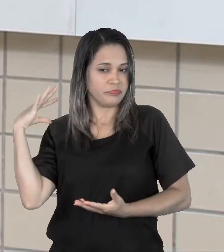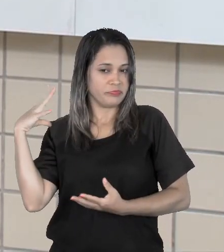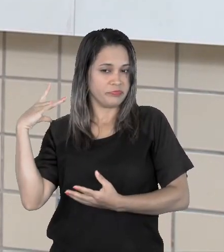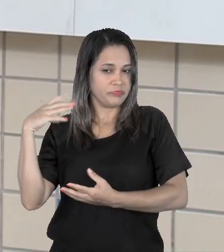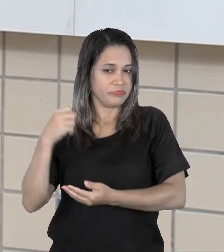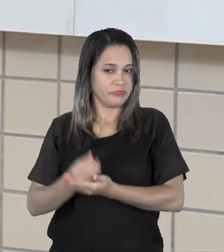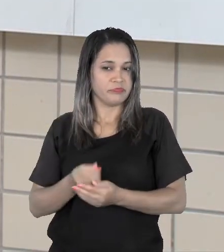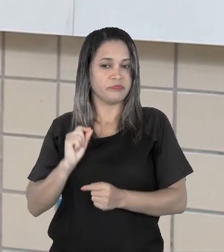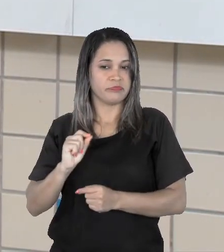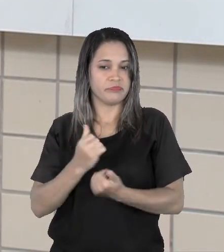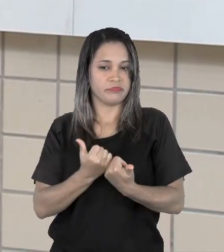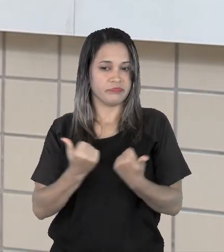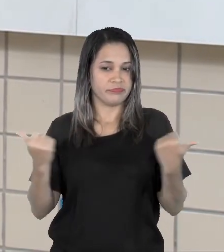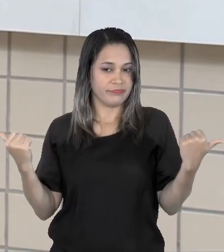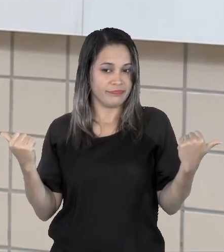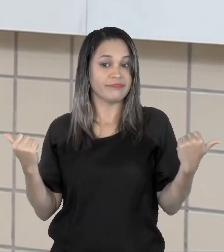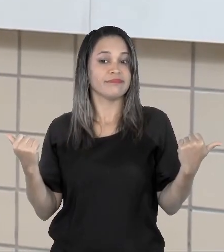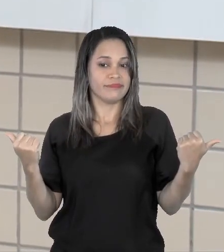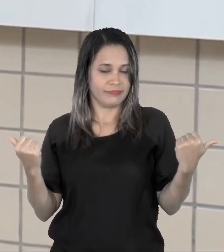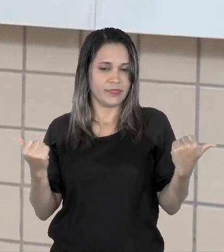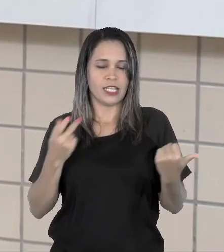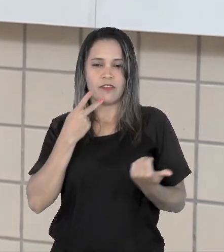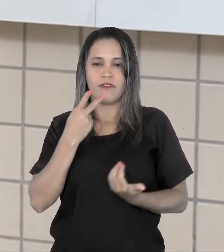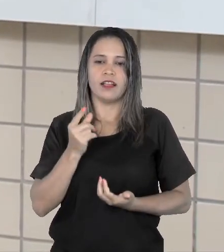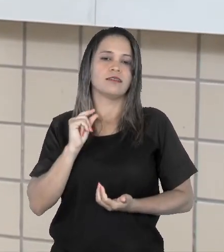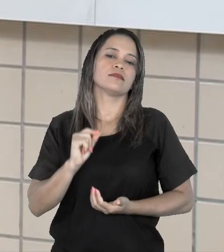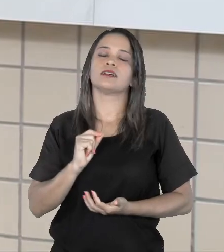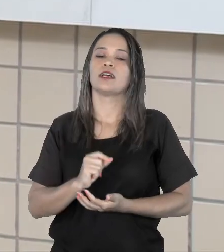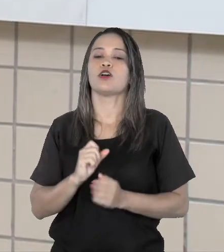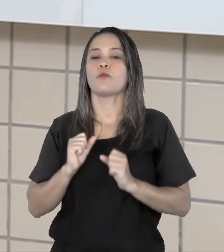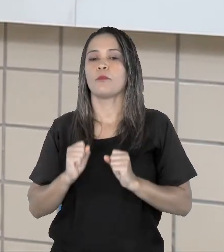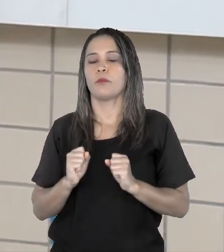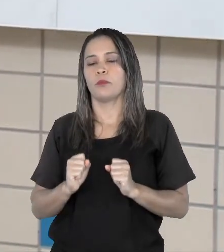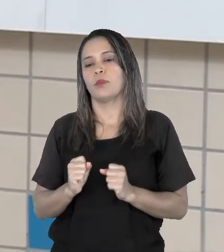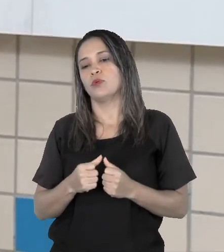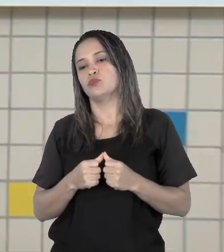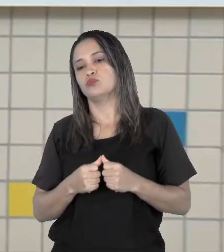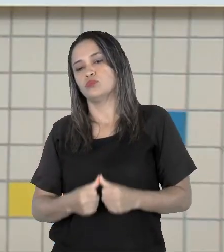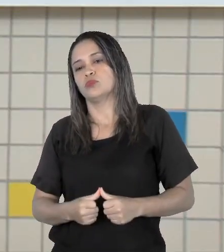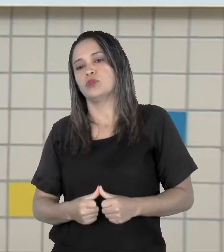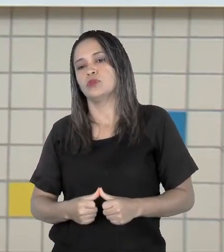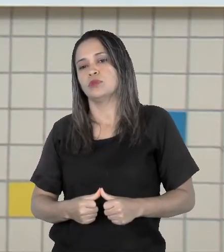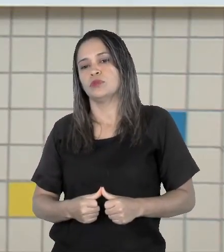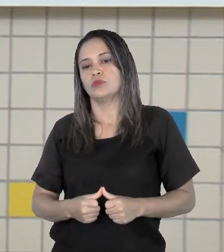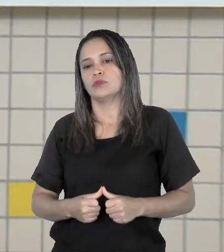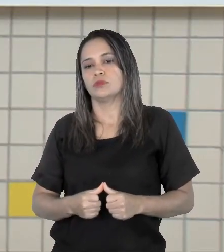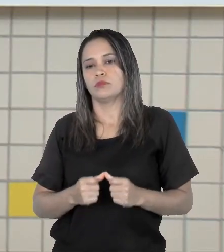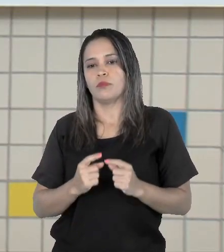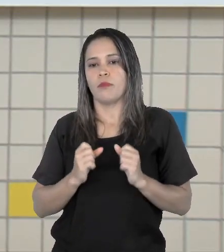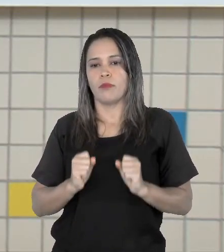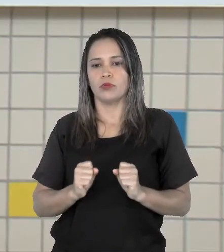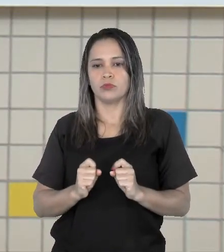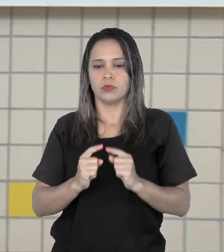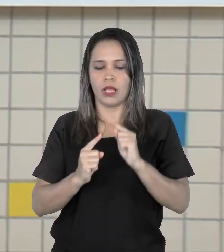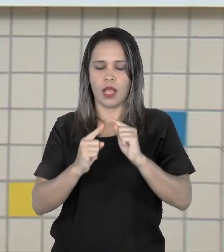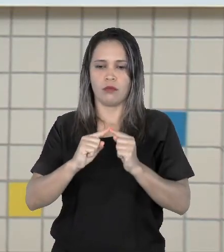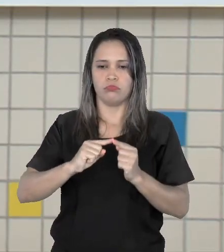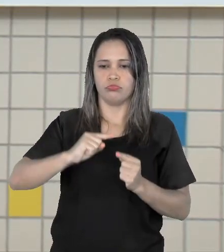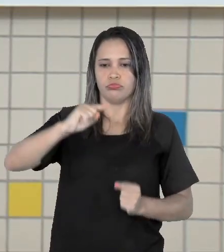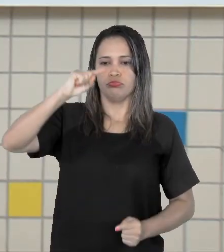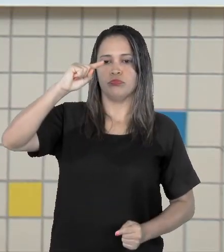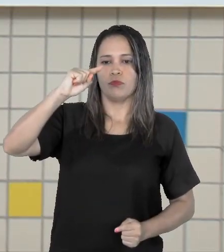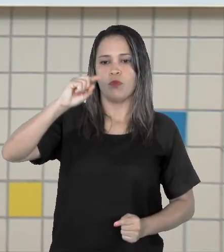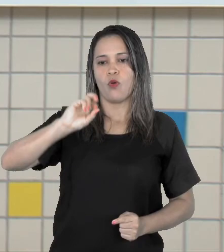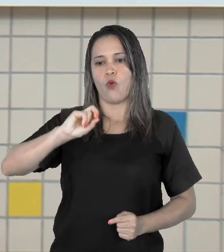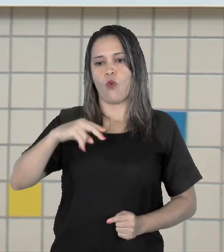numérica? Sim. Diz aí que ela pode estar tanto que na vertical, em pé,